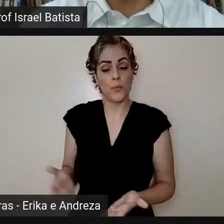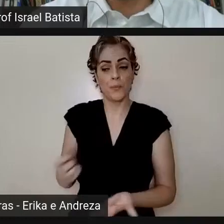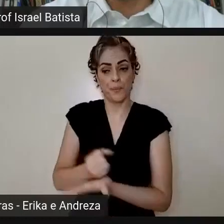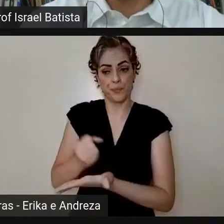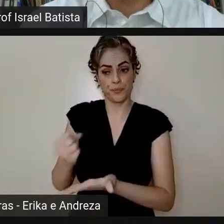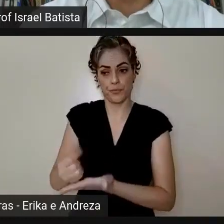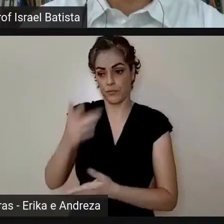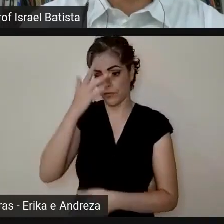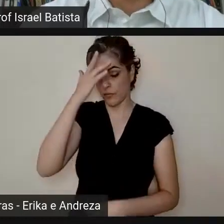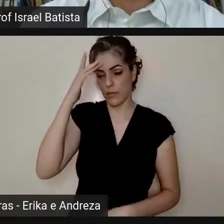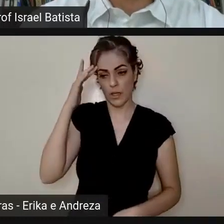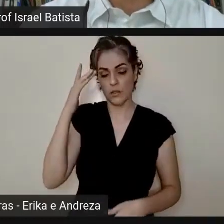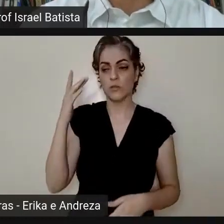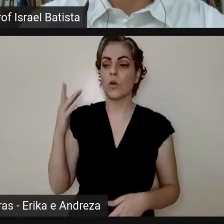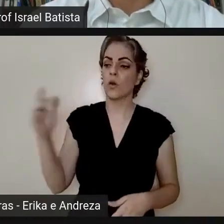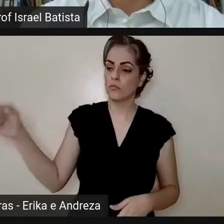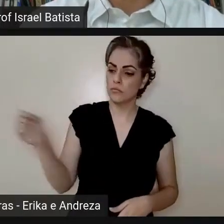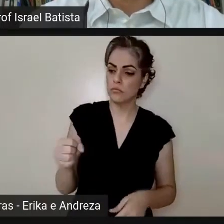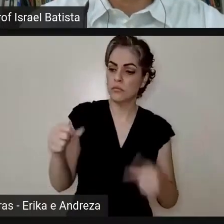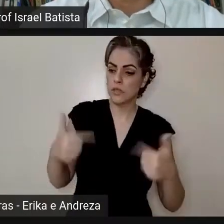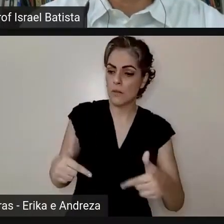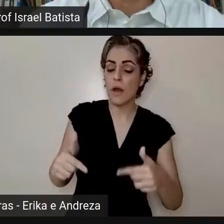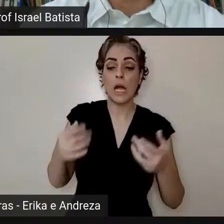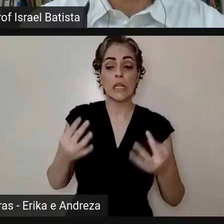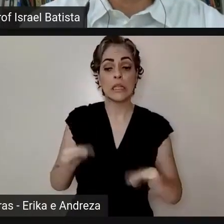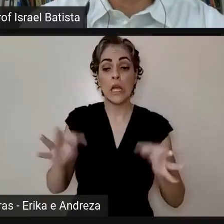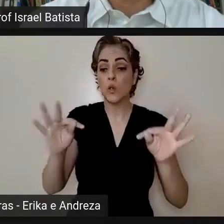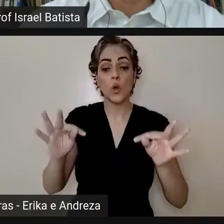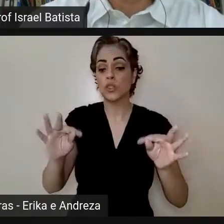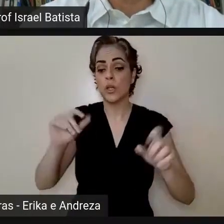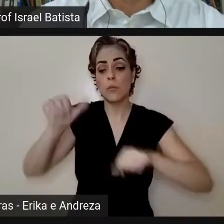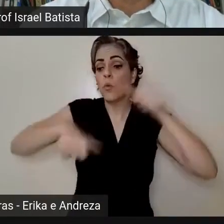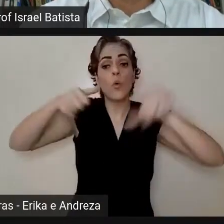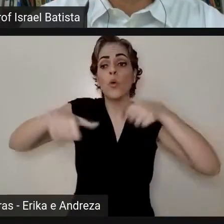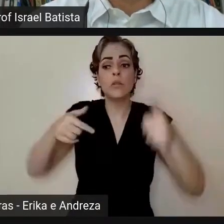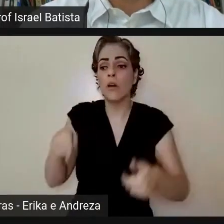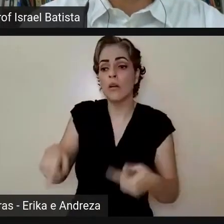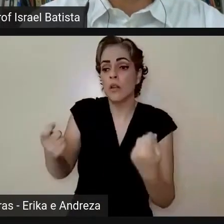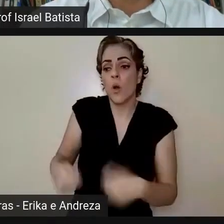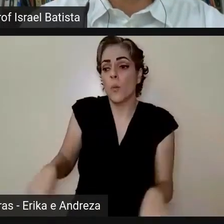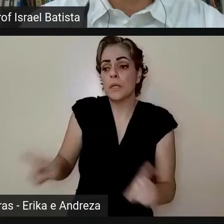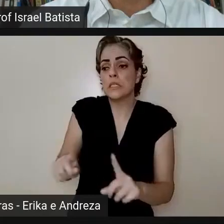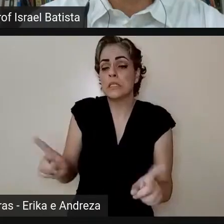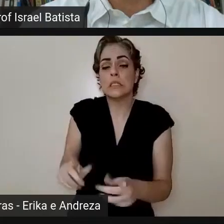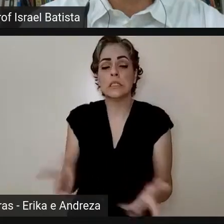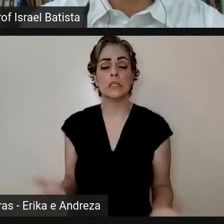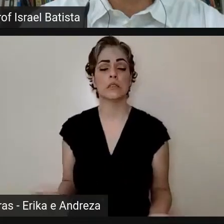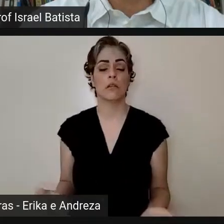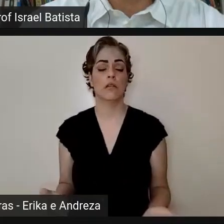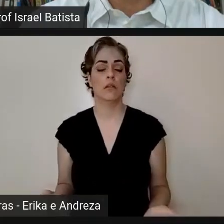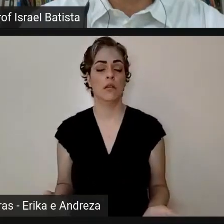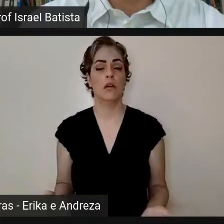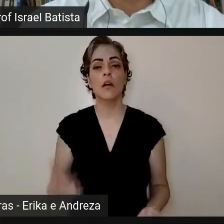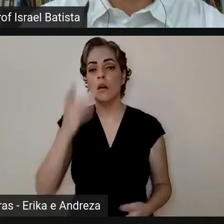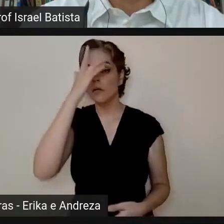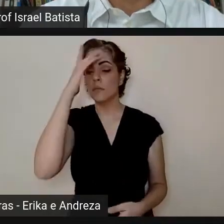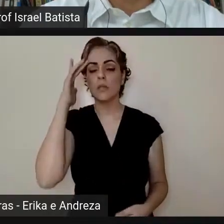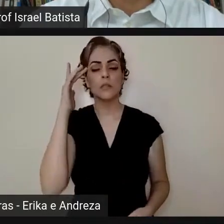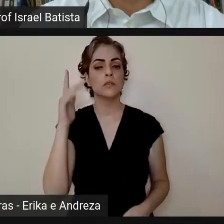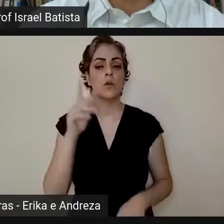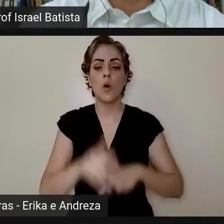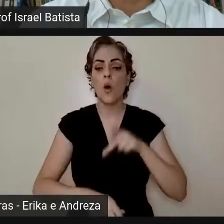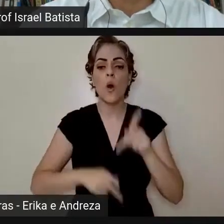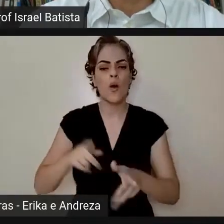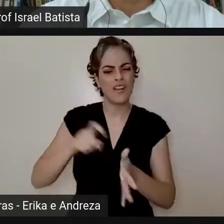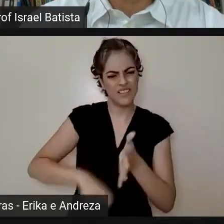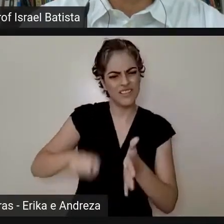tecnologia atual, daqui a 20 anos a tecnologia vai mudar, você não precisa mais daquela função. O cidadão brasileiro não tem que continuar pagando a conta por um serviço